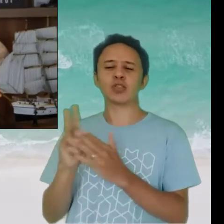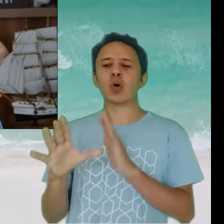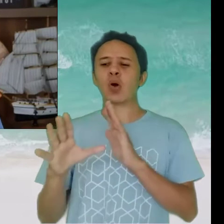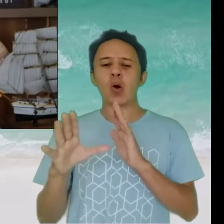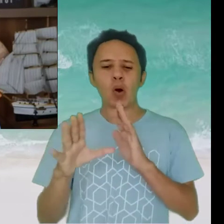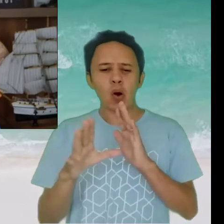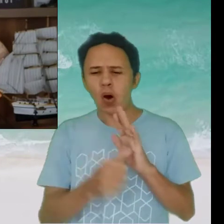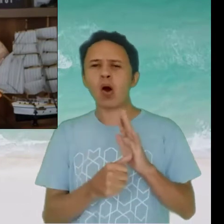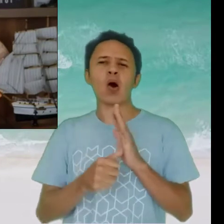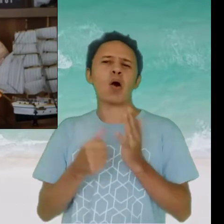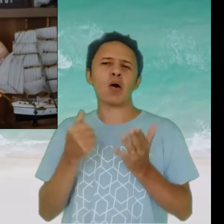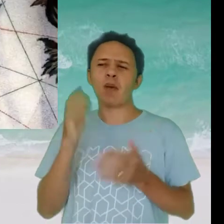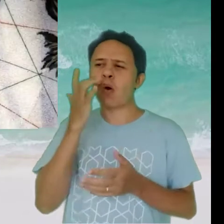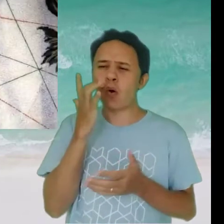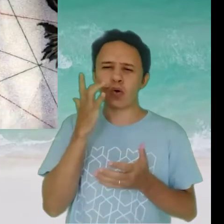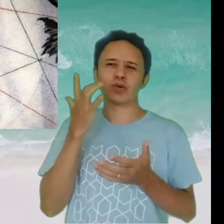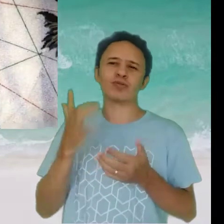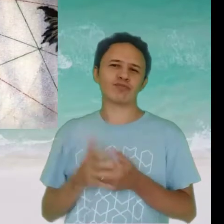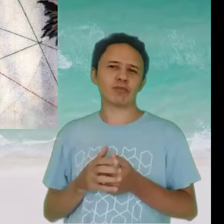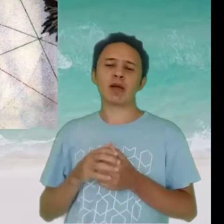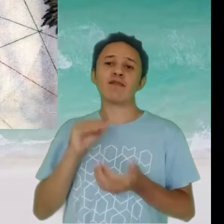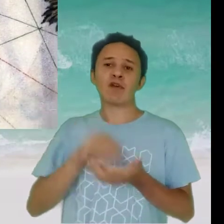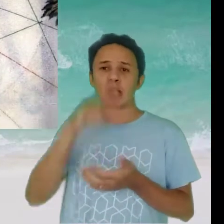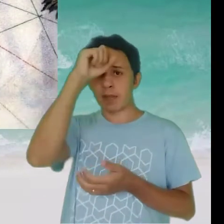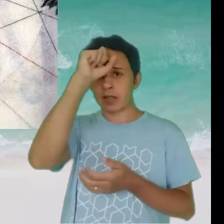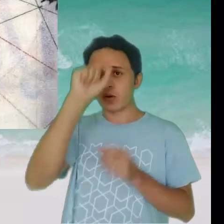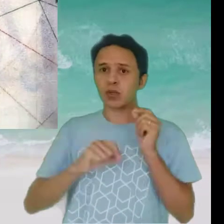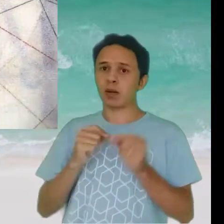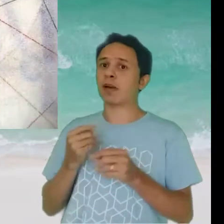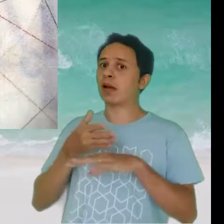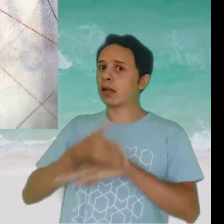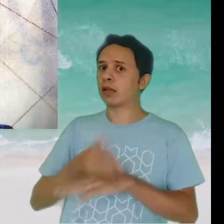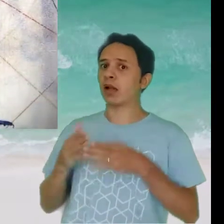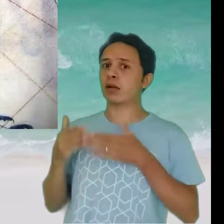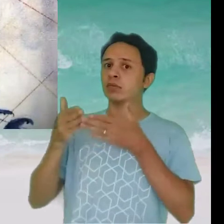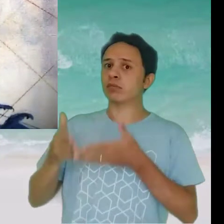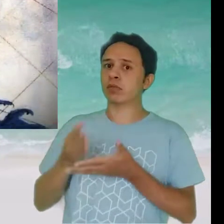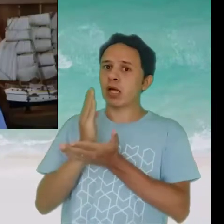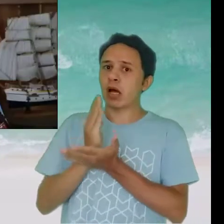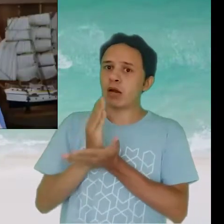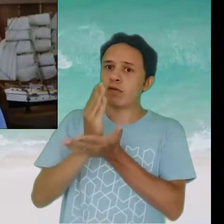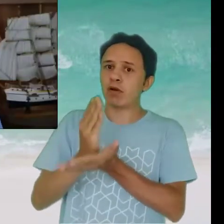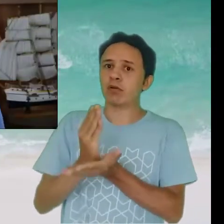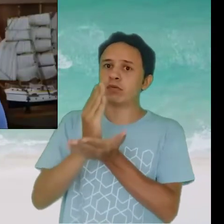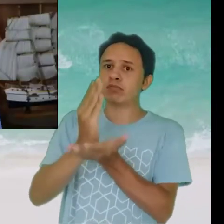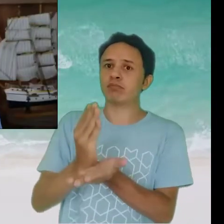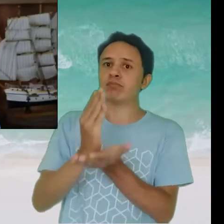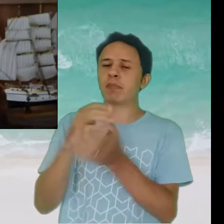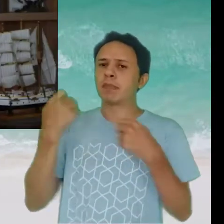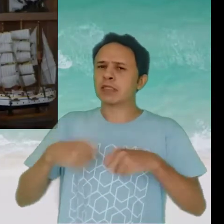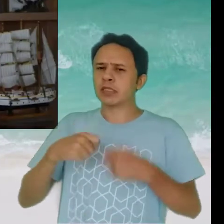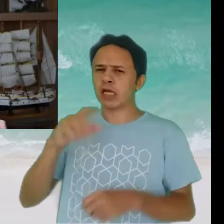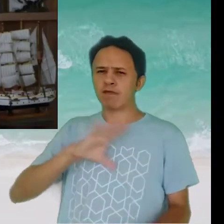índiozinhos, portugueses roubam ourinho. Só que o que a gente não aprende é que para colocar um pé numa caravela, o cara tinha que ser muito